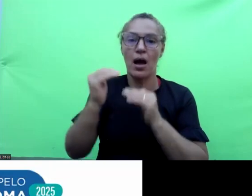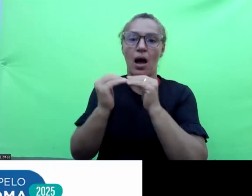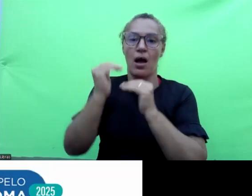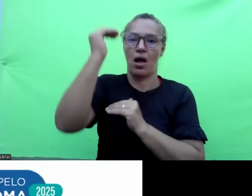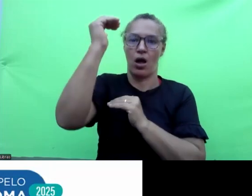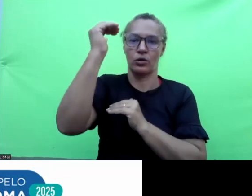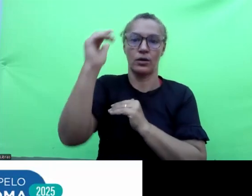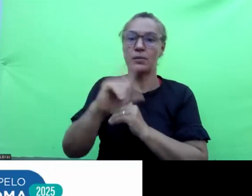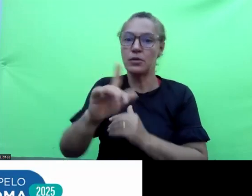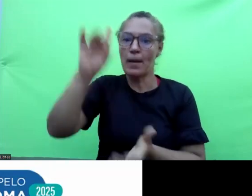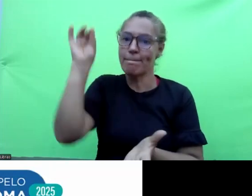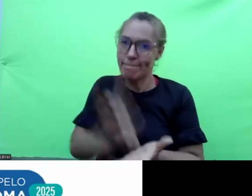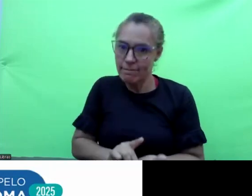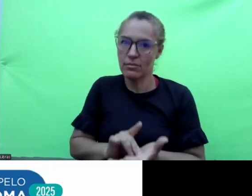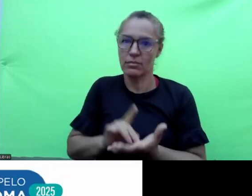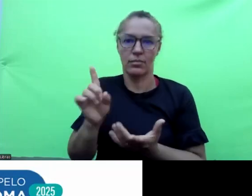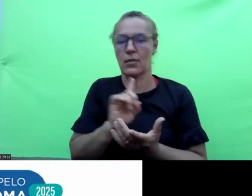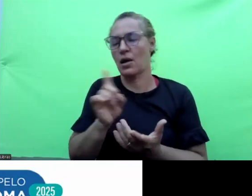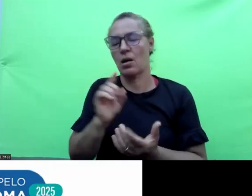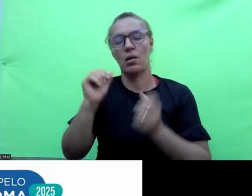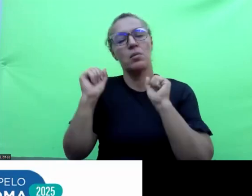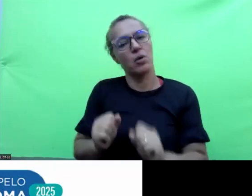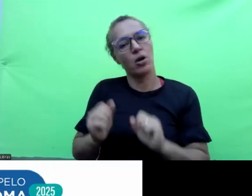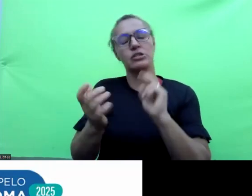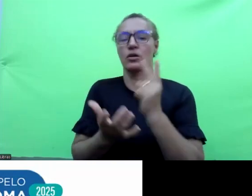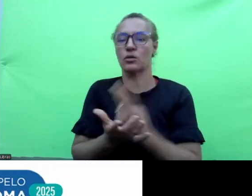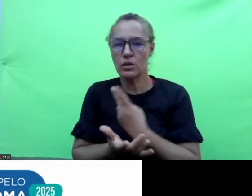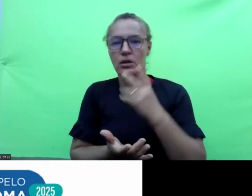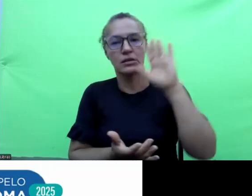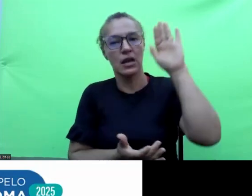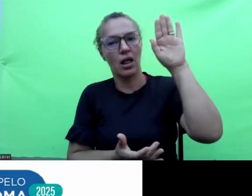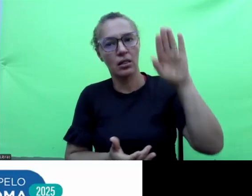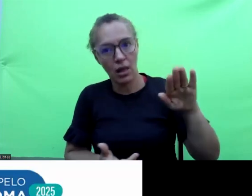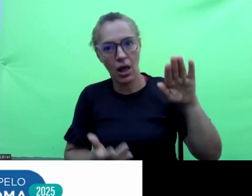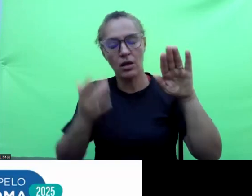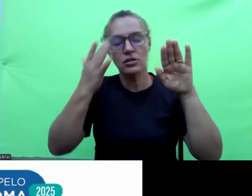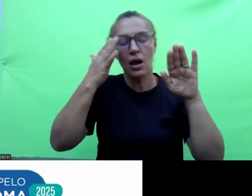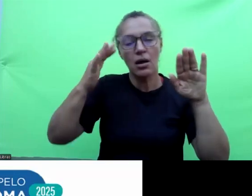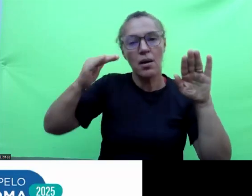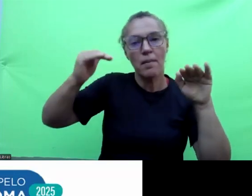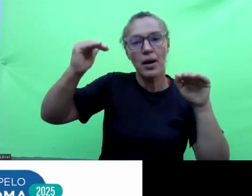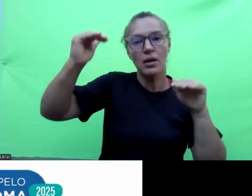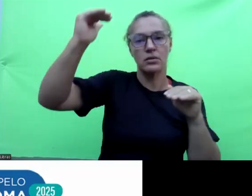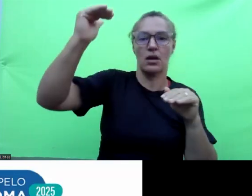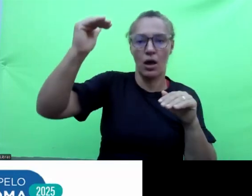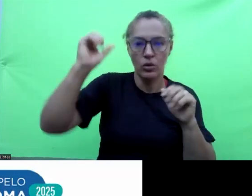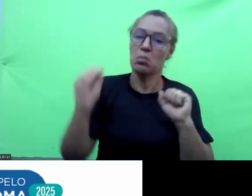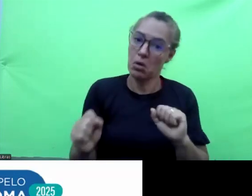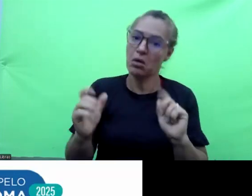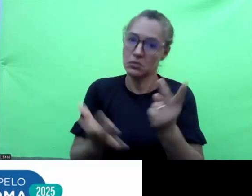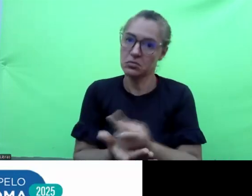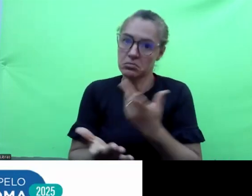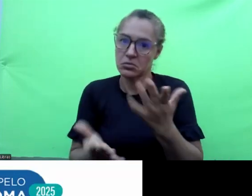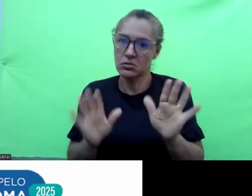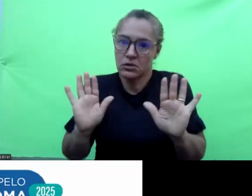regra absoluta, né? Às vezes a gente pega um paciente em que o período da tarde a pressão é um pouquinho mais alta do que no período da